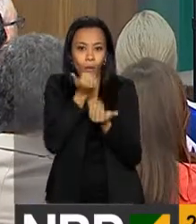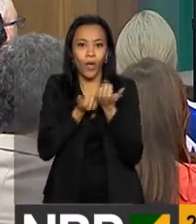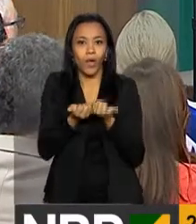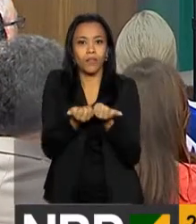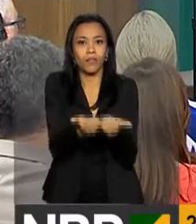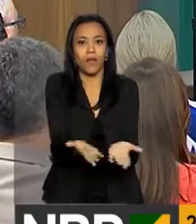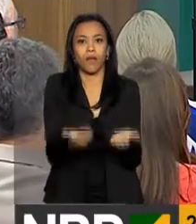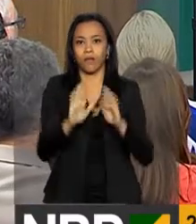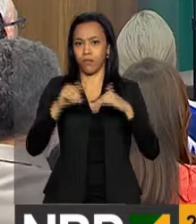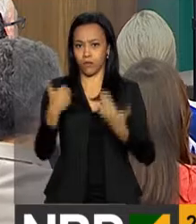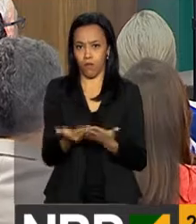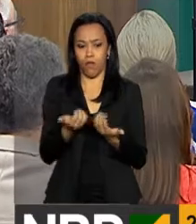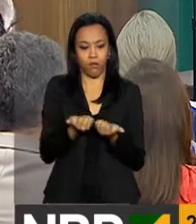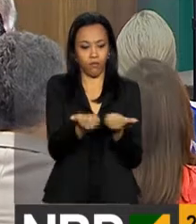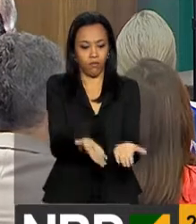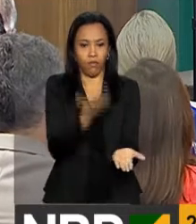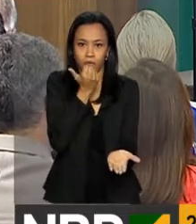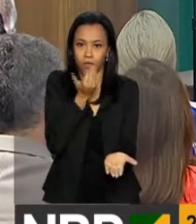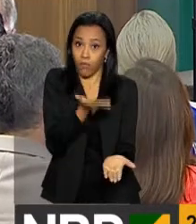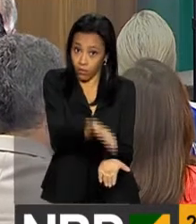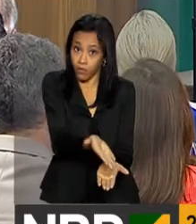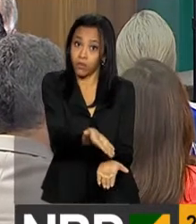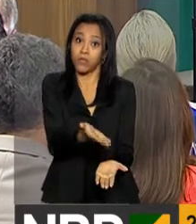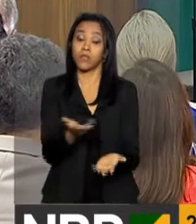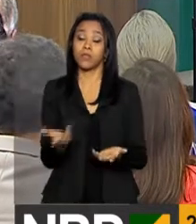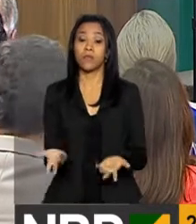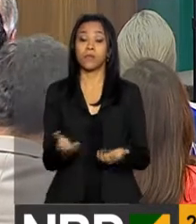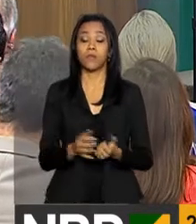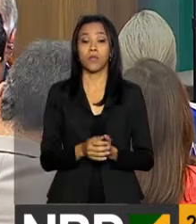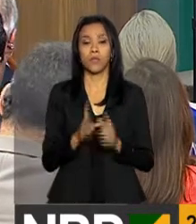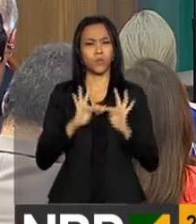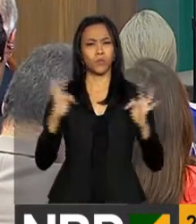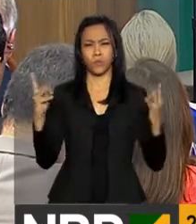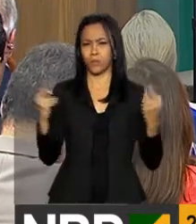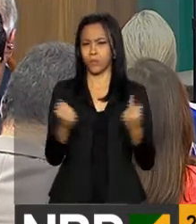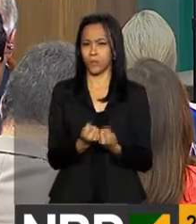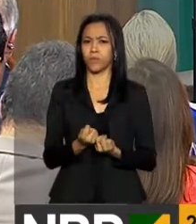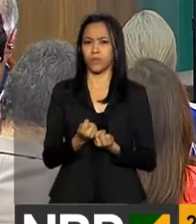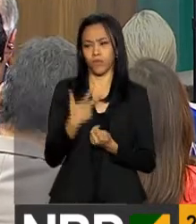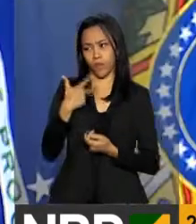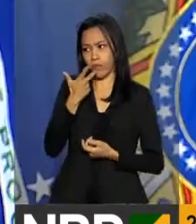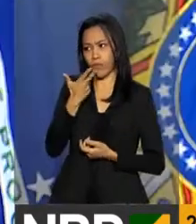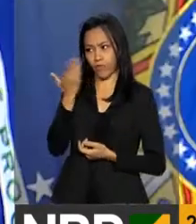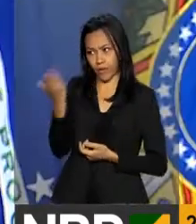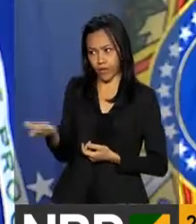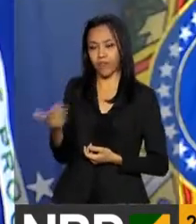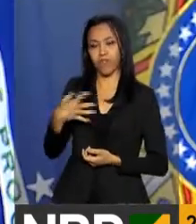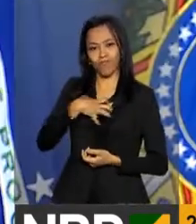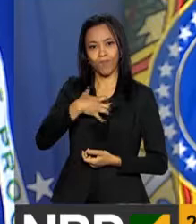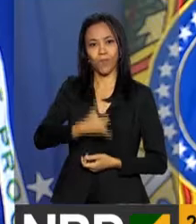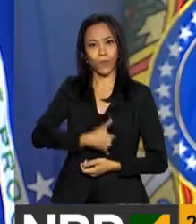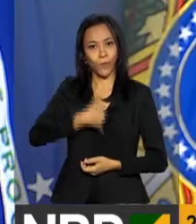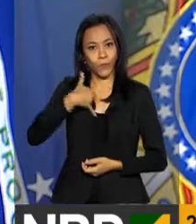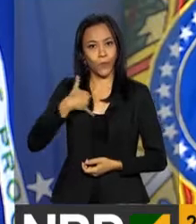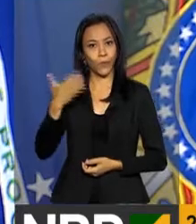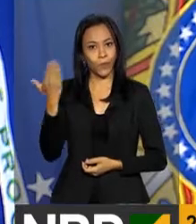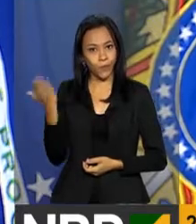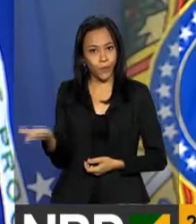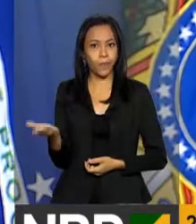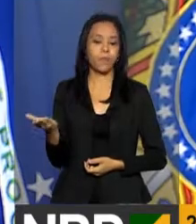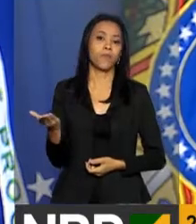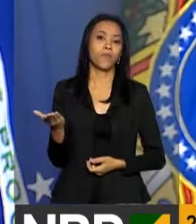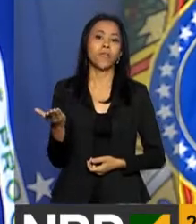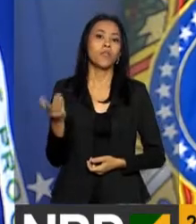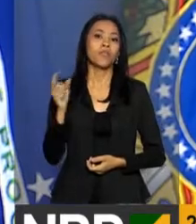e com isto tudo é eu tenho mendonça doehler eu tenho muito orgulho pelos tido